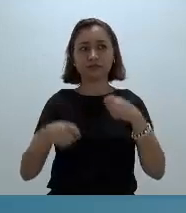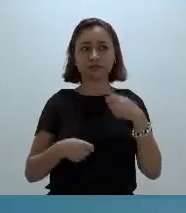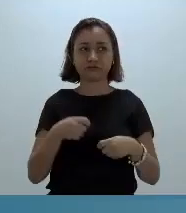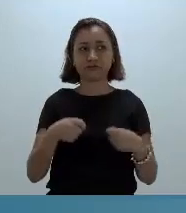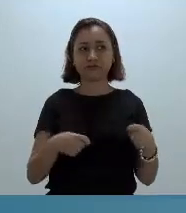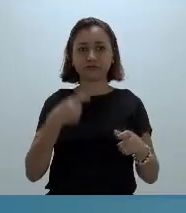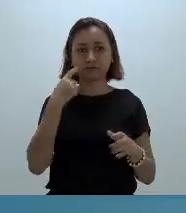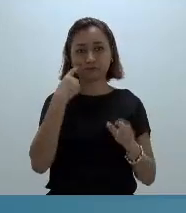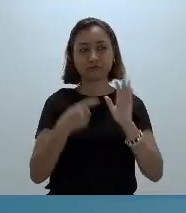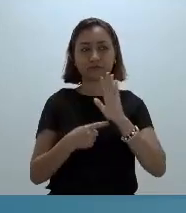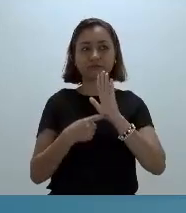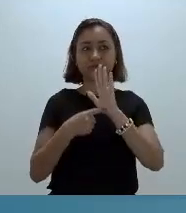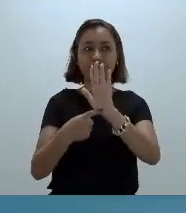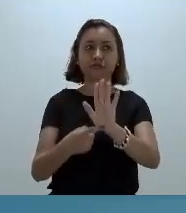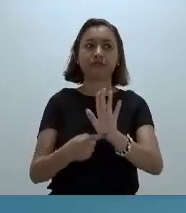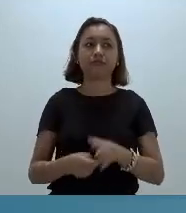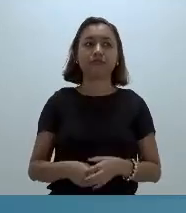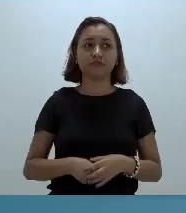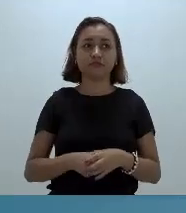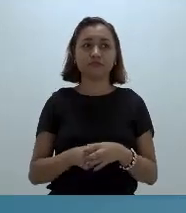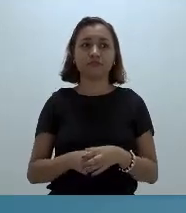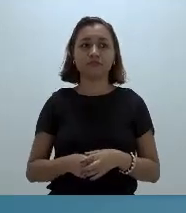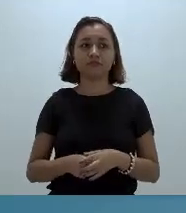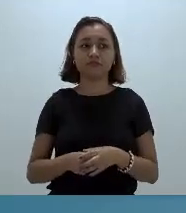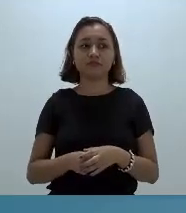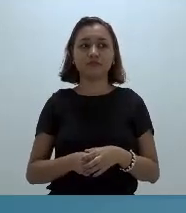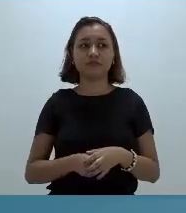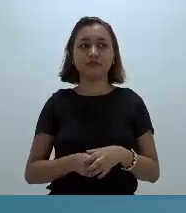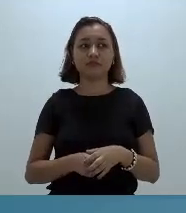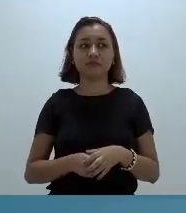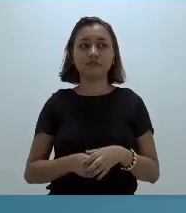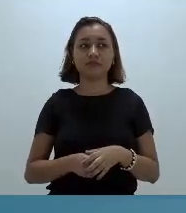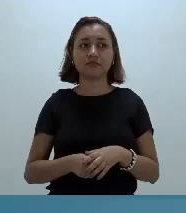Na parte administrativa, nós